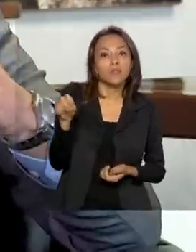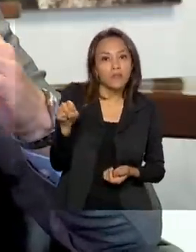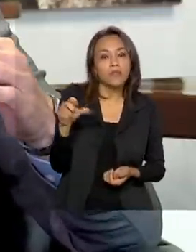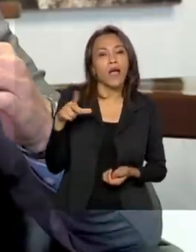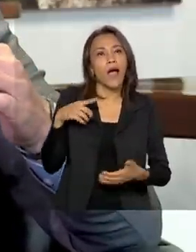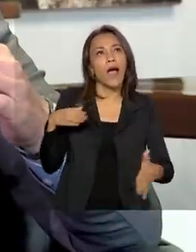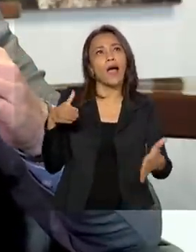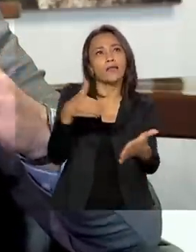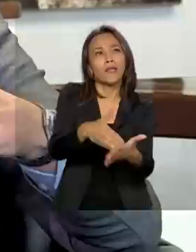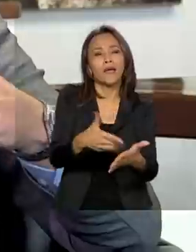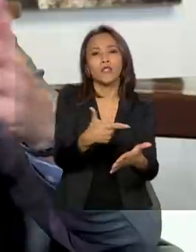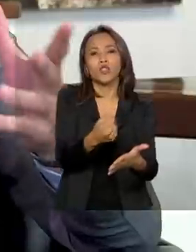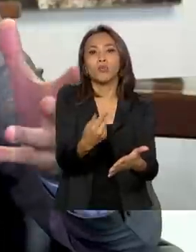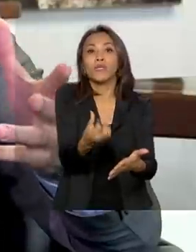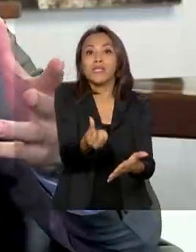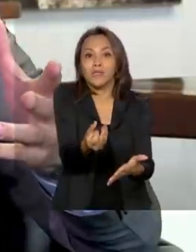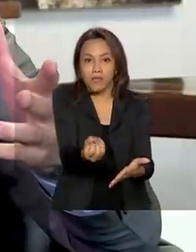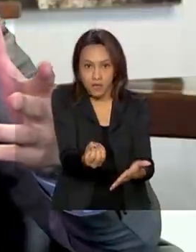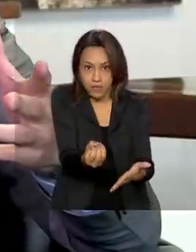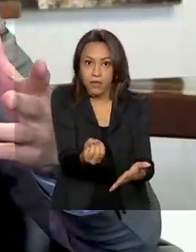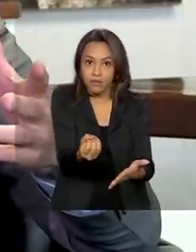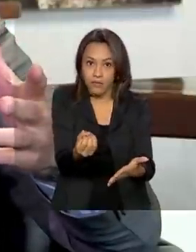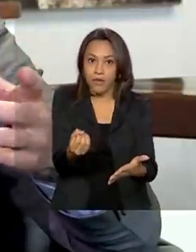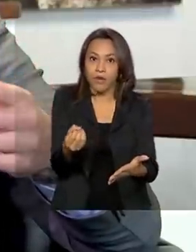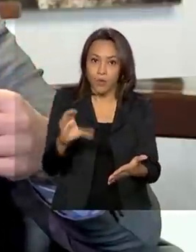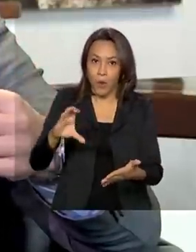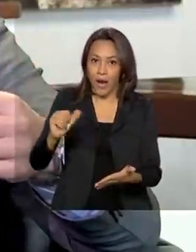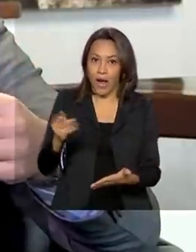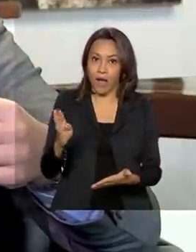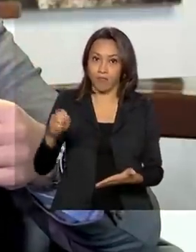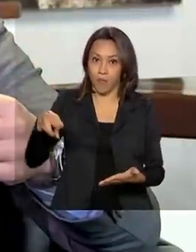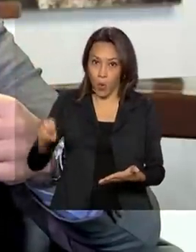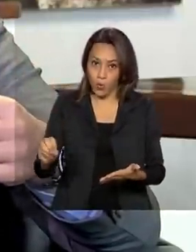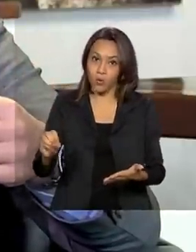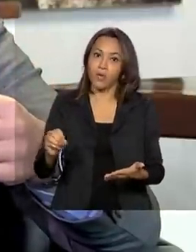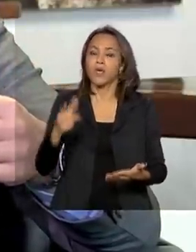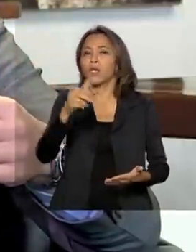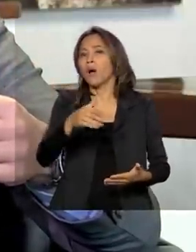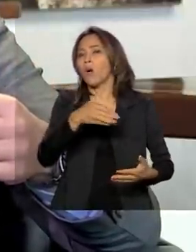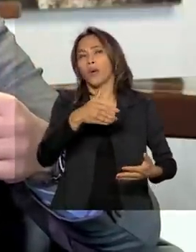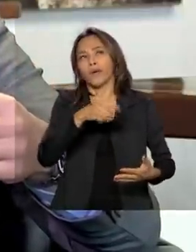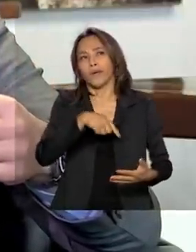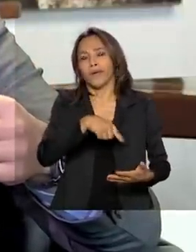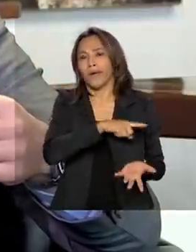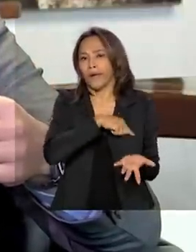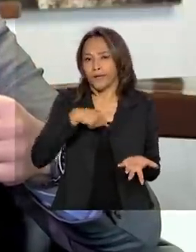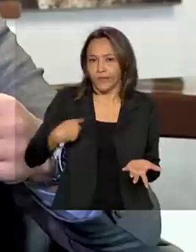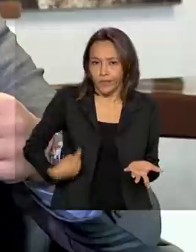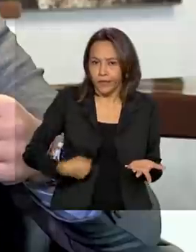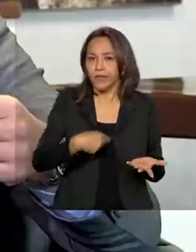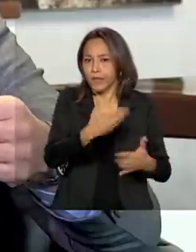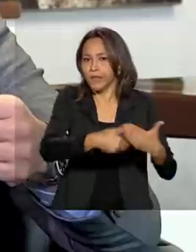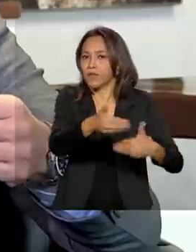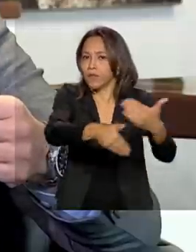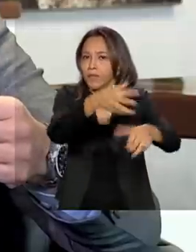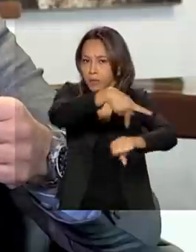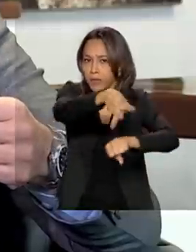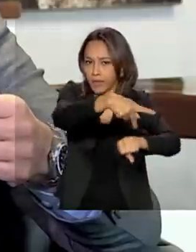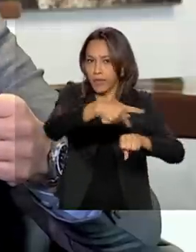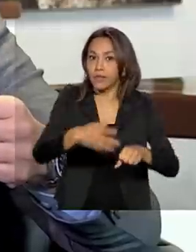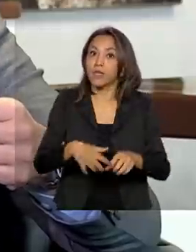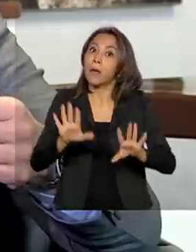até 2060, assim como outros países em desenvolvimento, por exemplo, a China, mas nós podemos